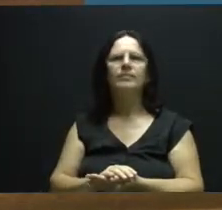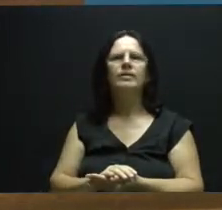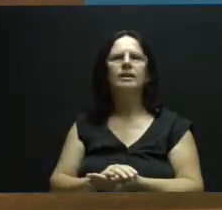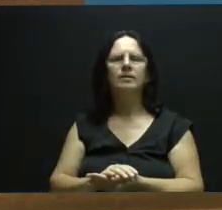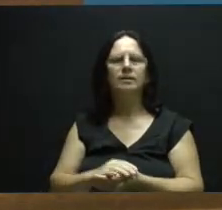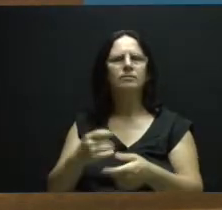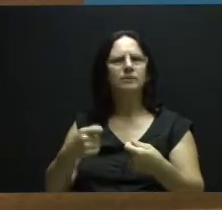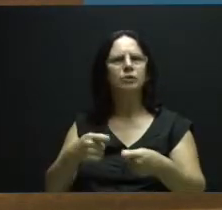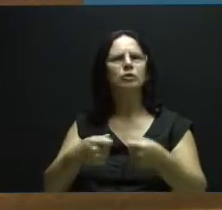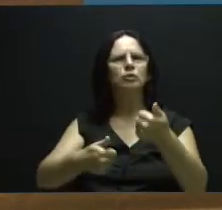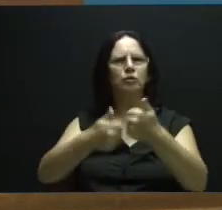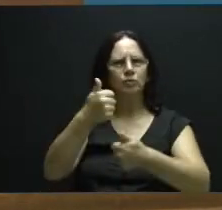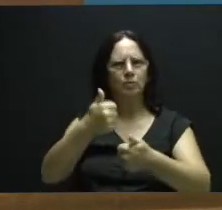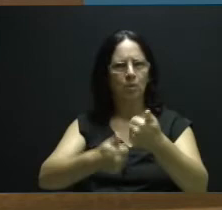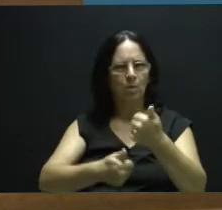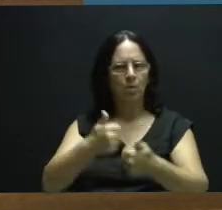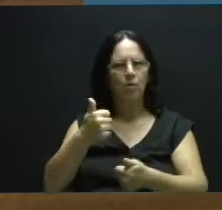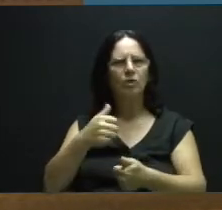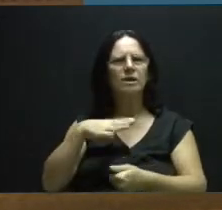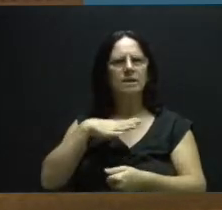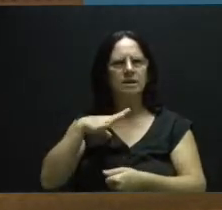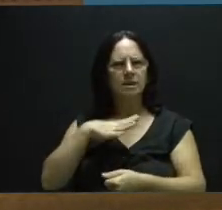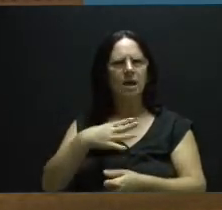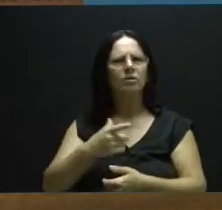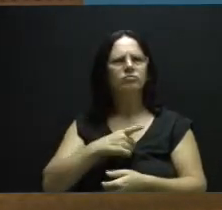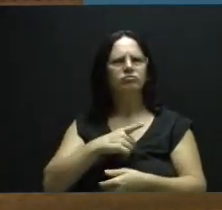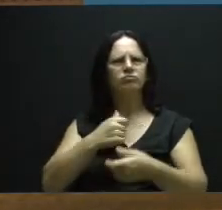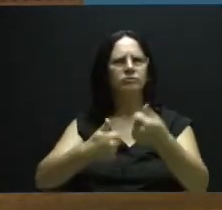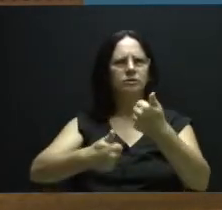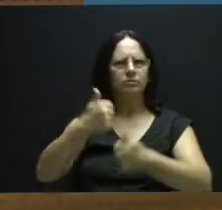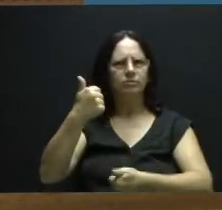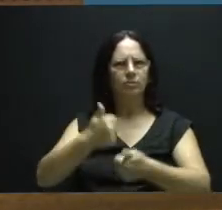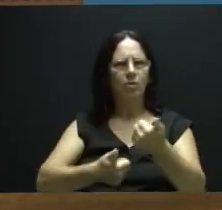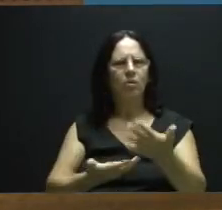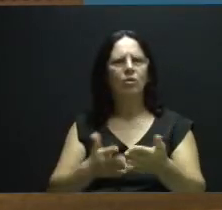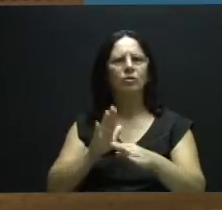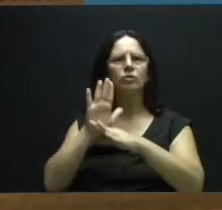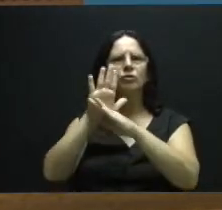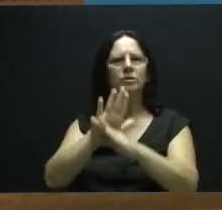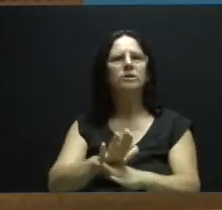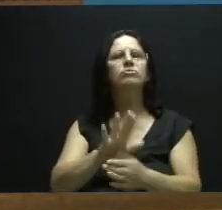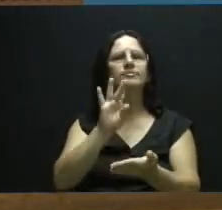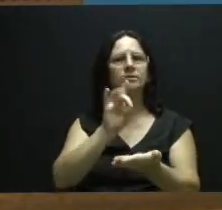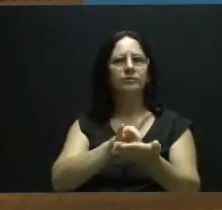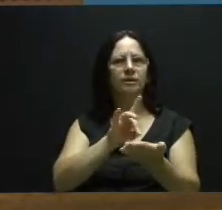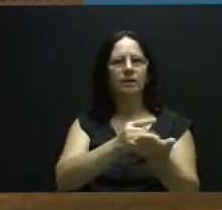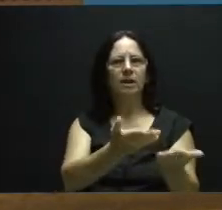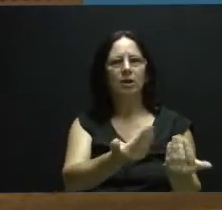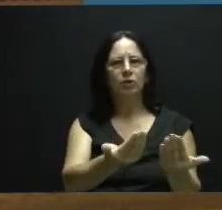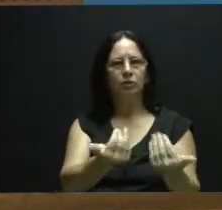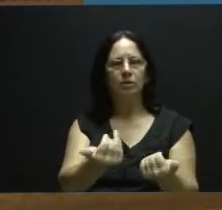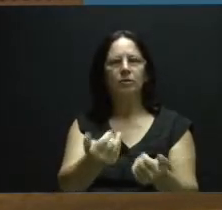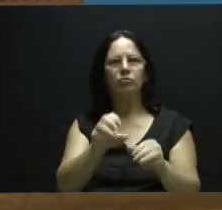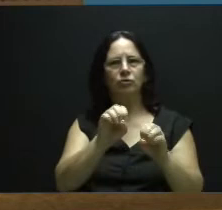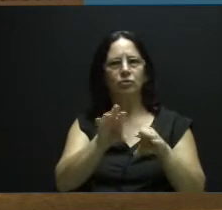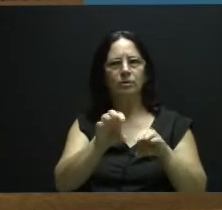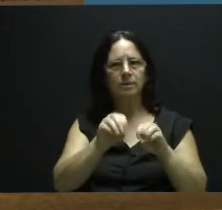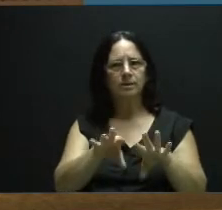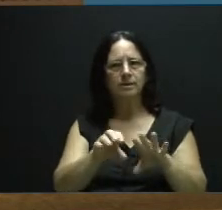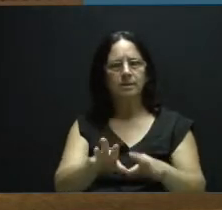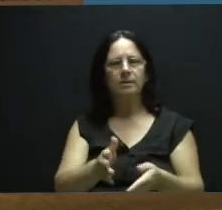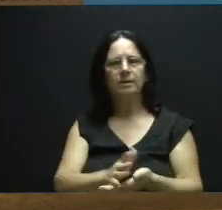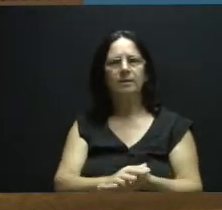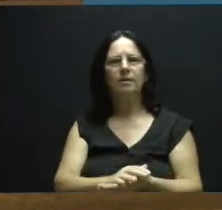cultura algumas cidades estão contemplando todos os nossos jovens fala muito da educação a gente para a educação